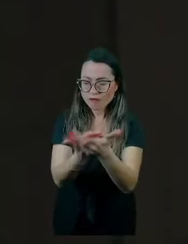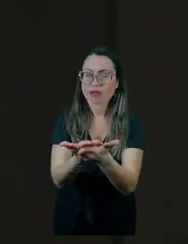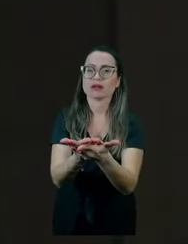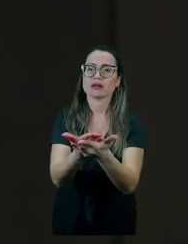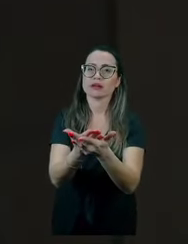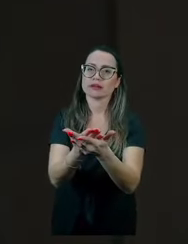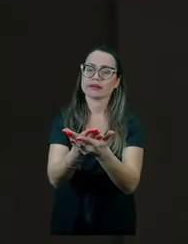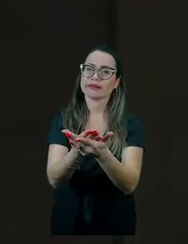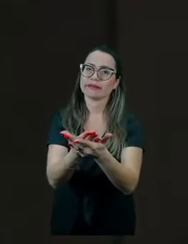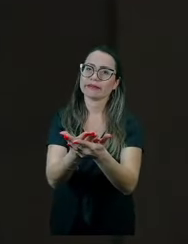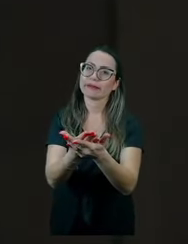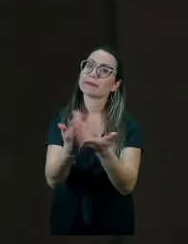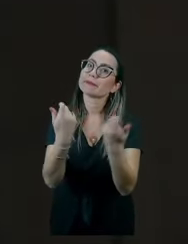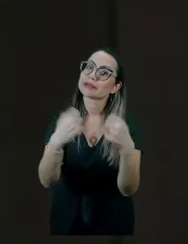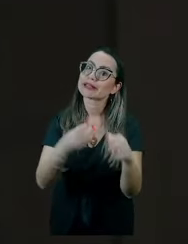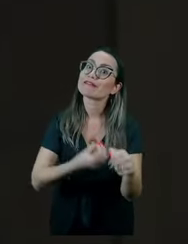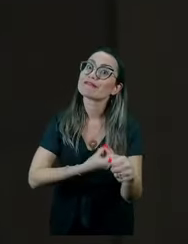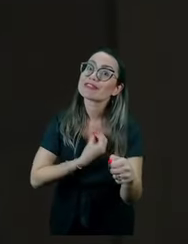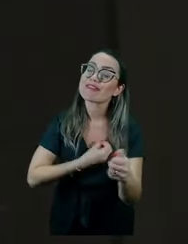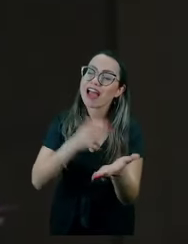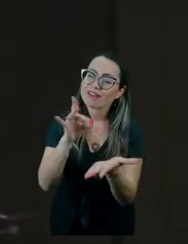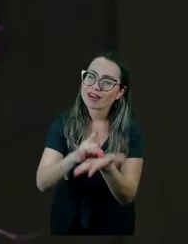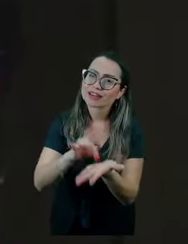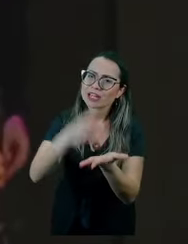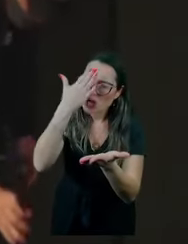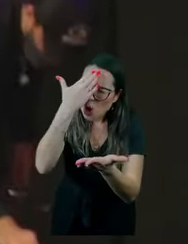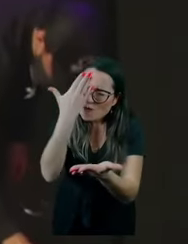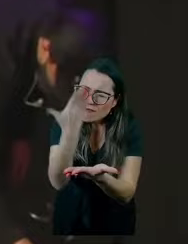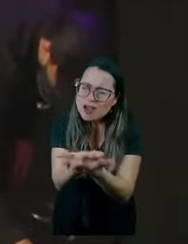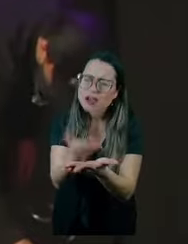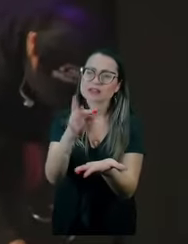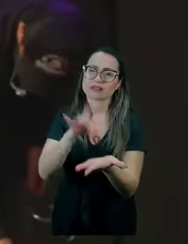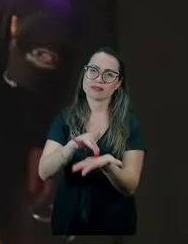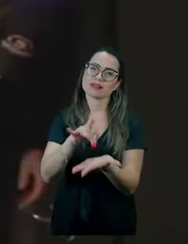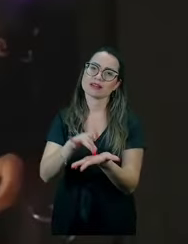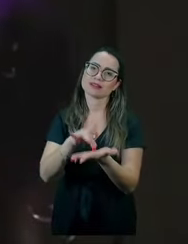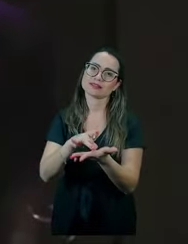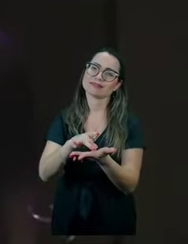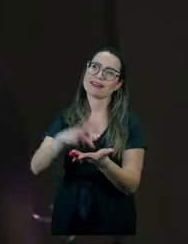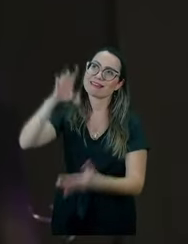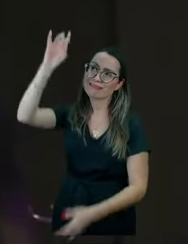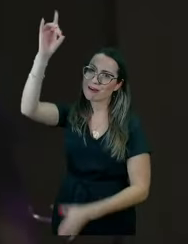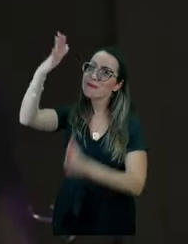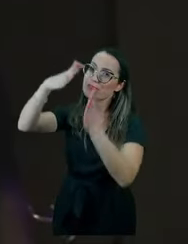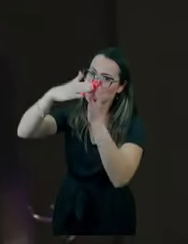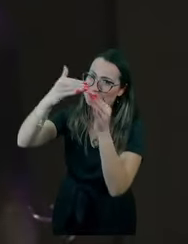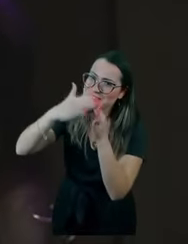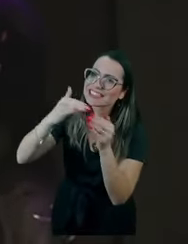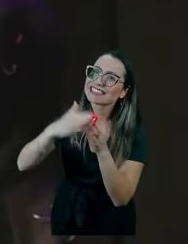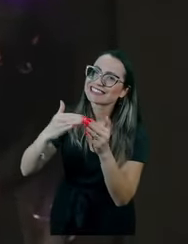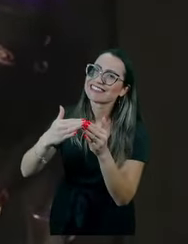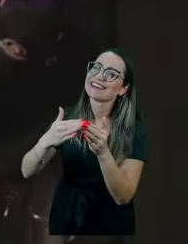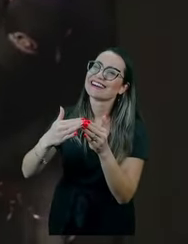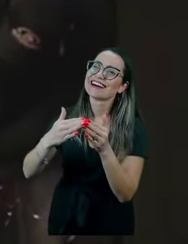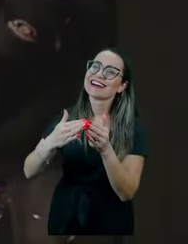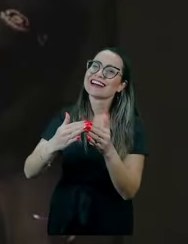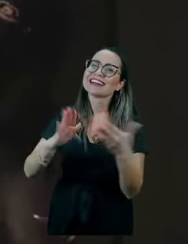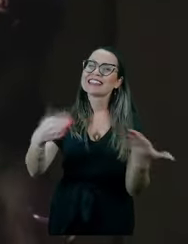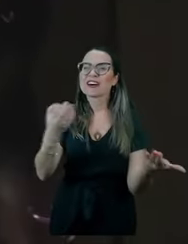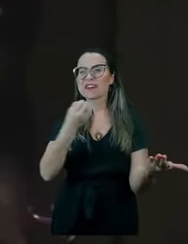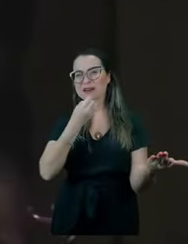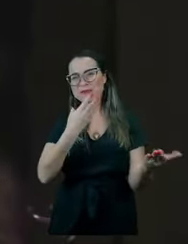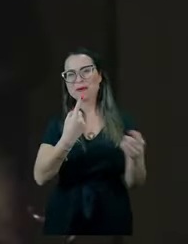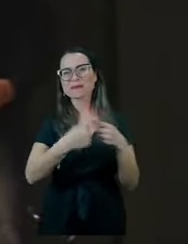precisamos falar menos e viver mais. Esse é o clamor do céu nos últimos dias. E foi bom porque Deus, Ele dá